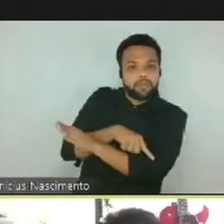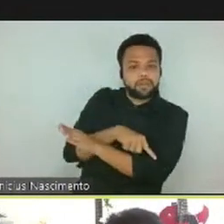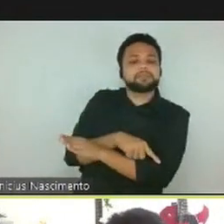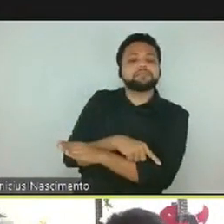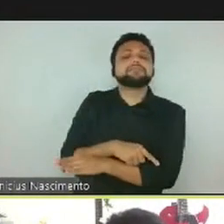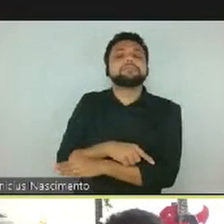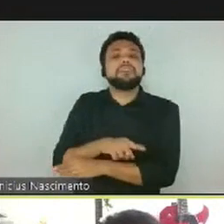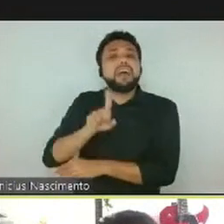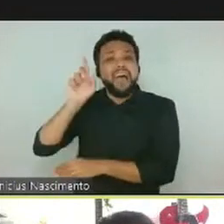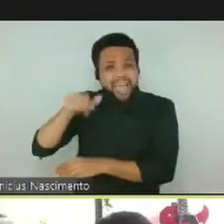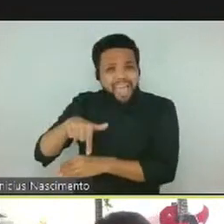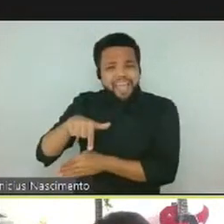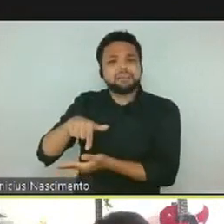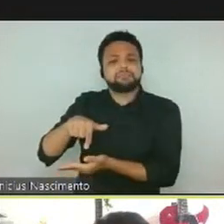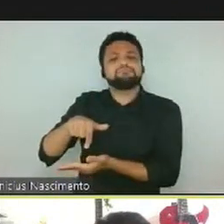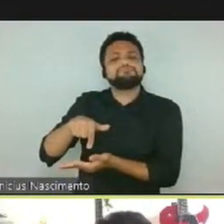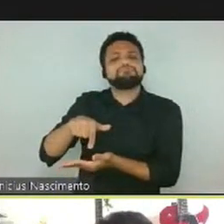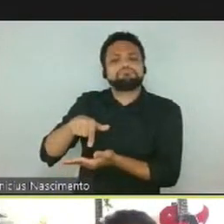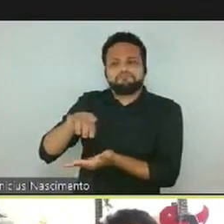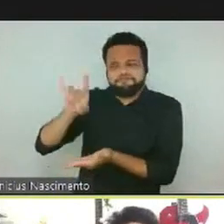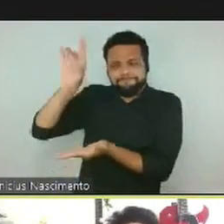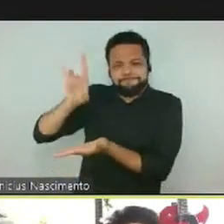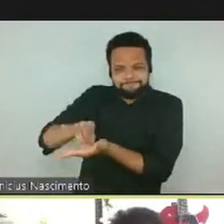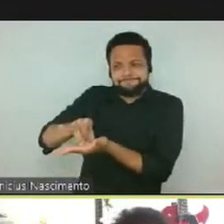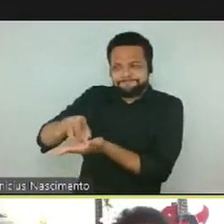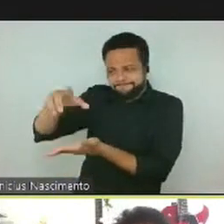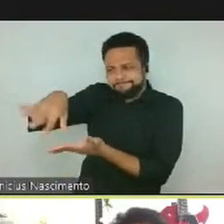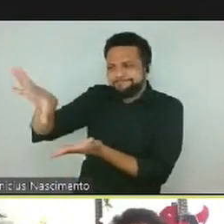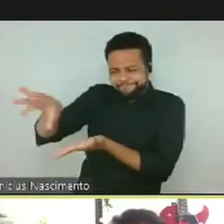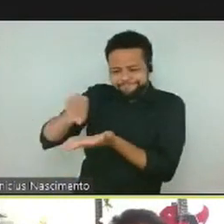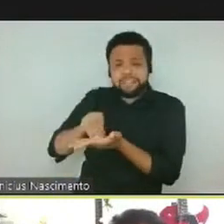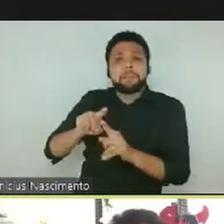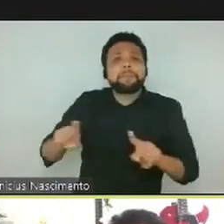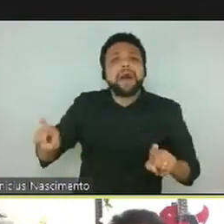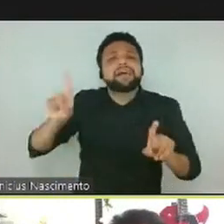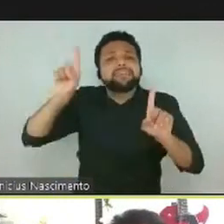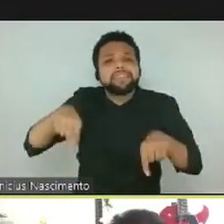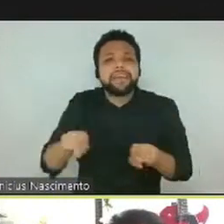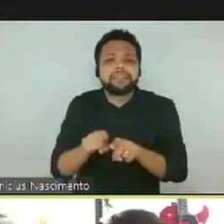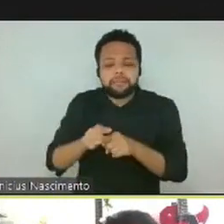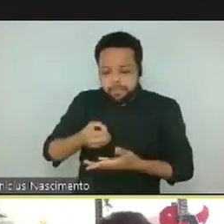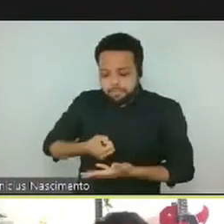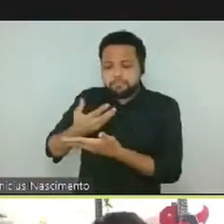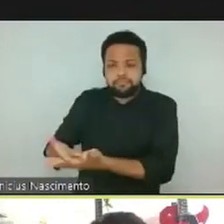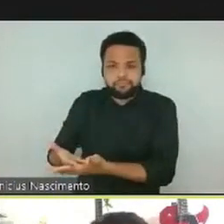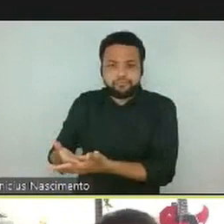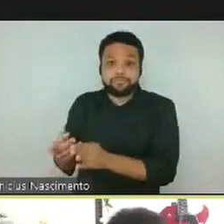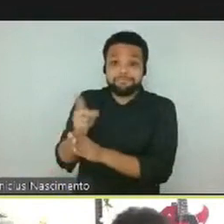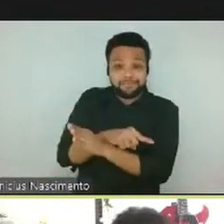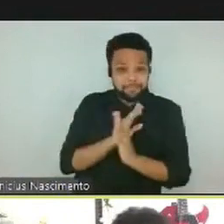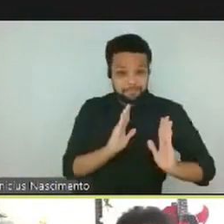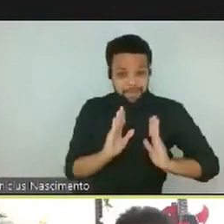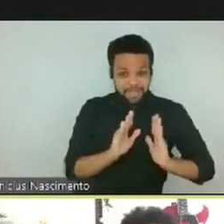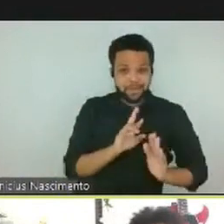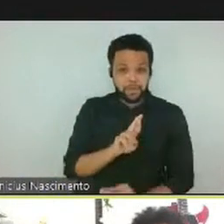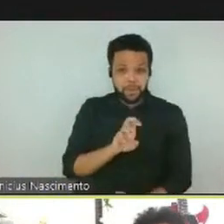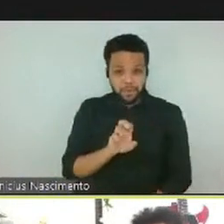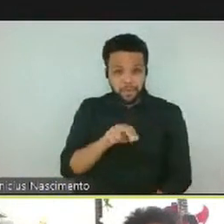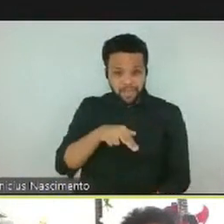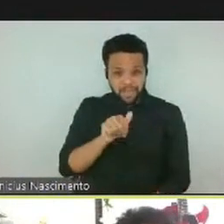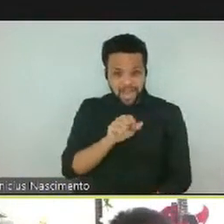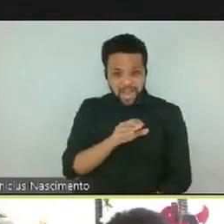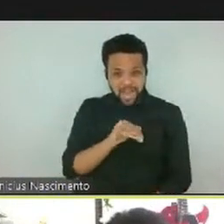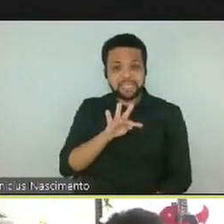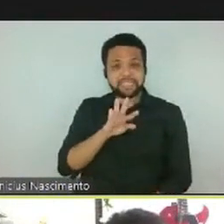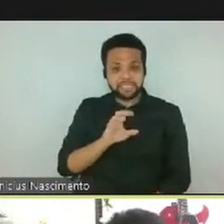que o desenho, né, ele se enriqueceu depois do Renascimento, né? Não foi só tudo se enriqueceu